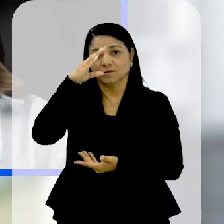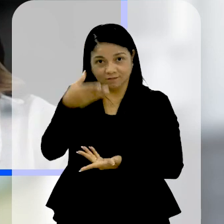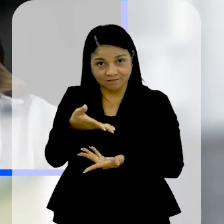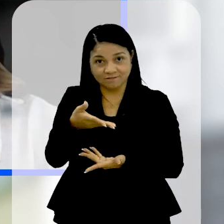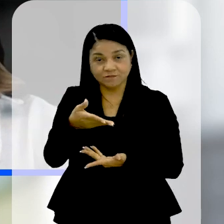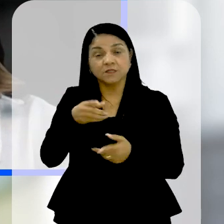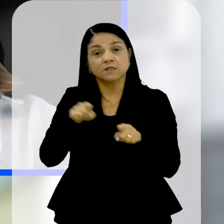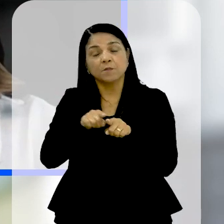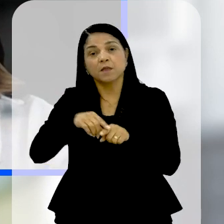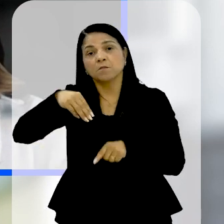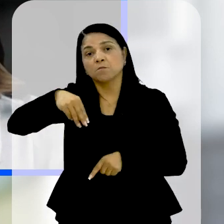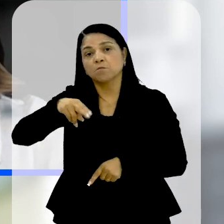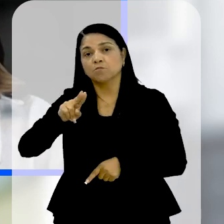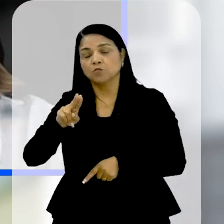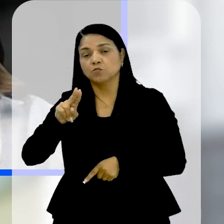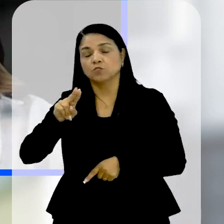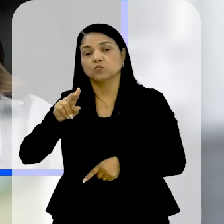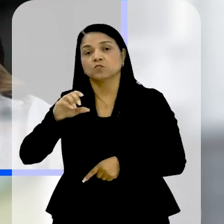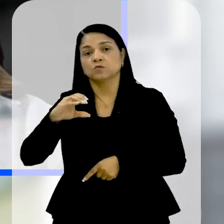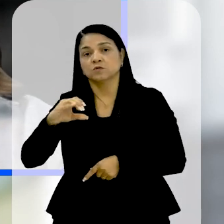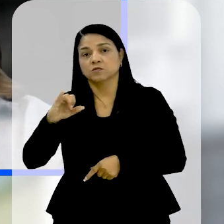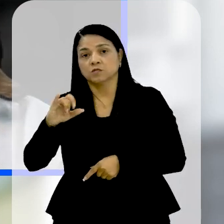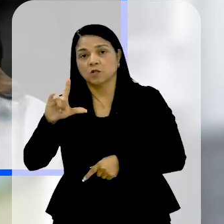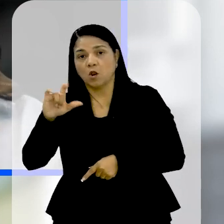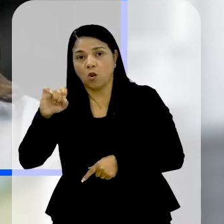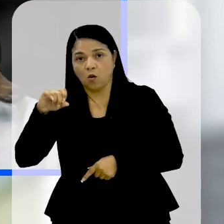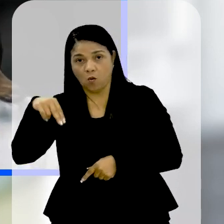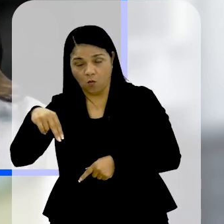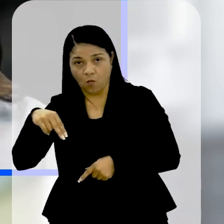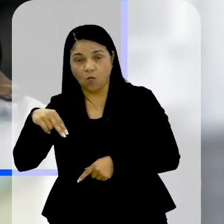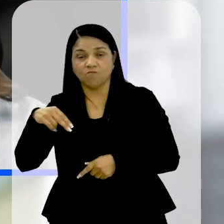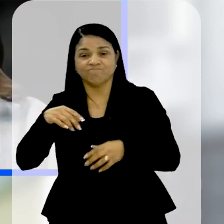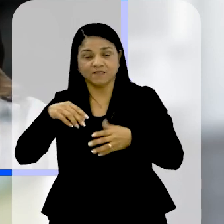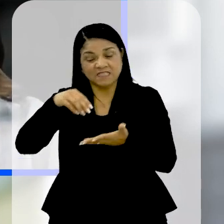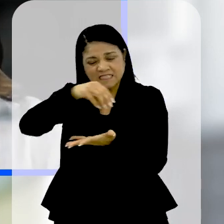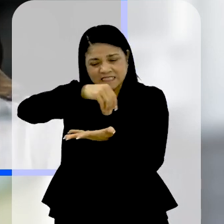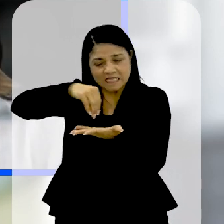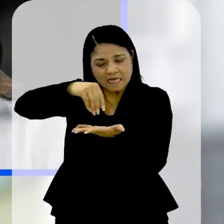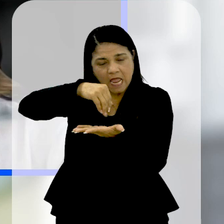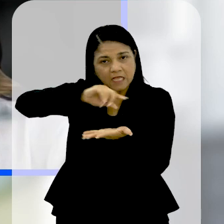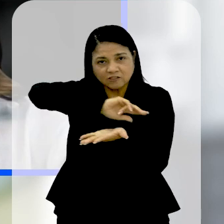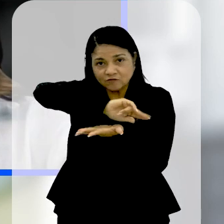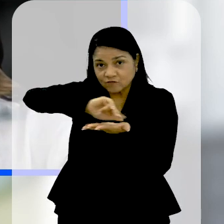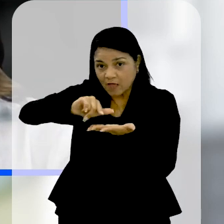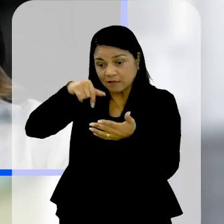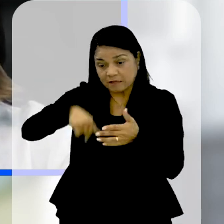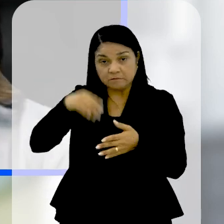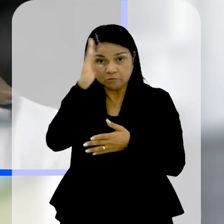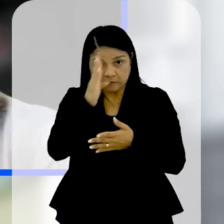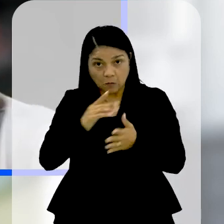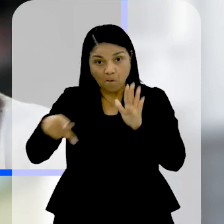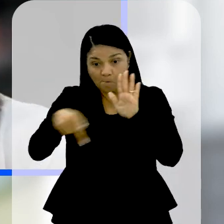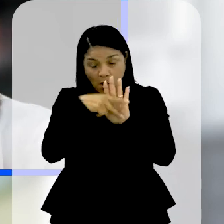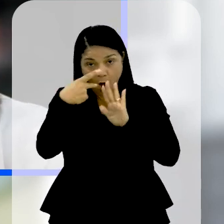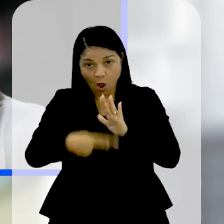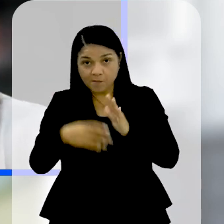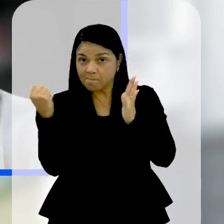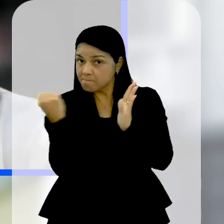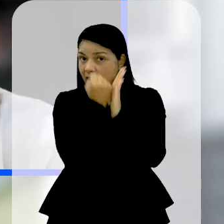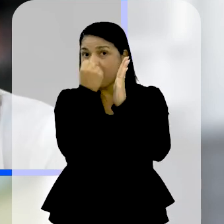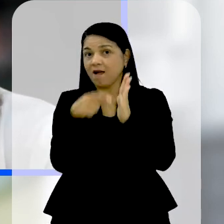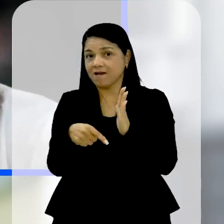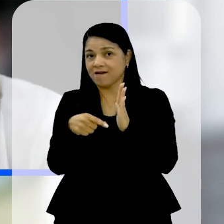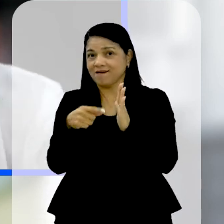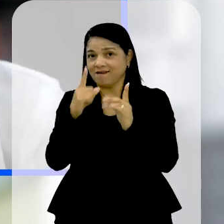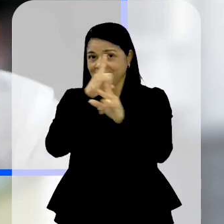E também no mucilon, né, nesses multiscereais. Aqui no Brasil, por exemplo, a gente tem multiscereais da própria